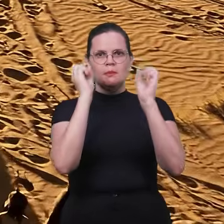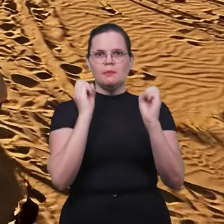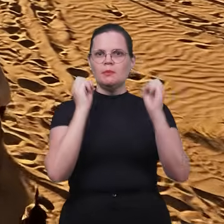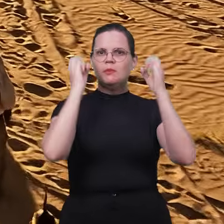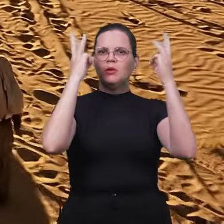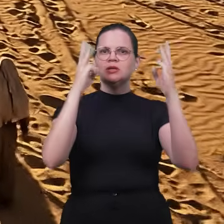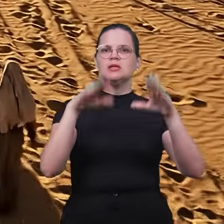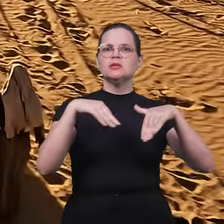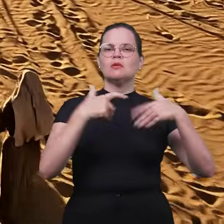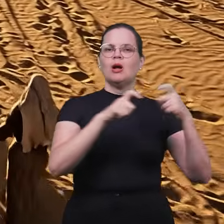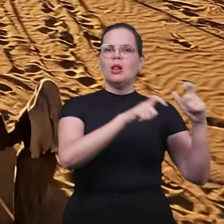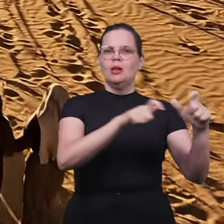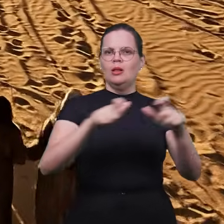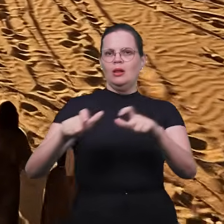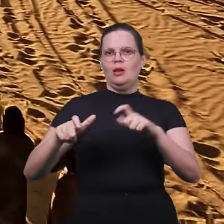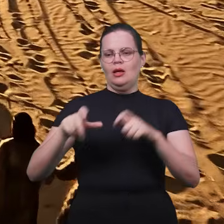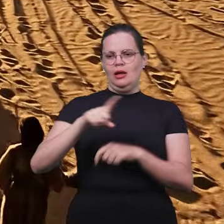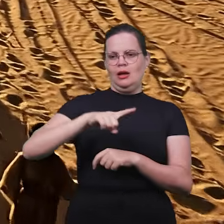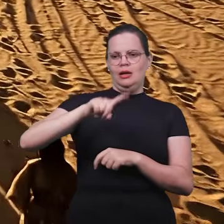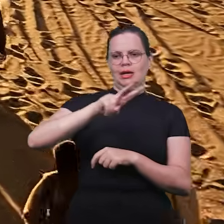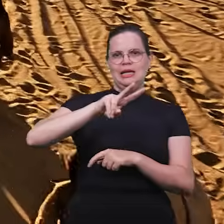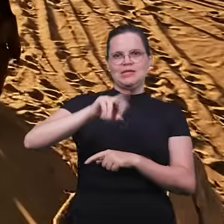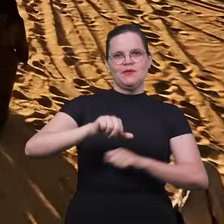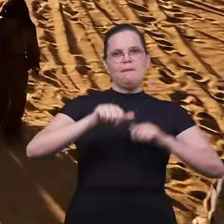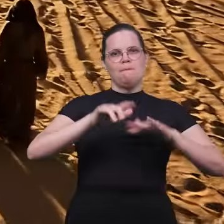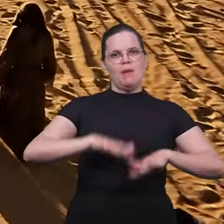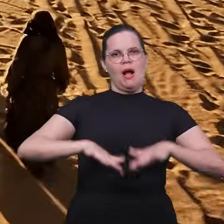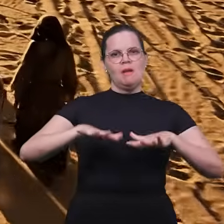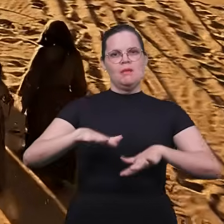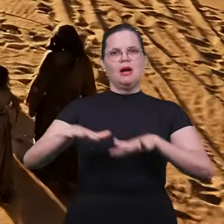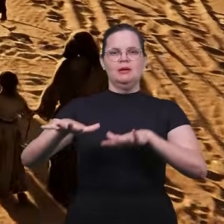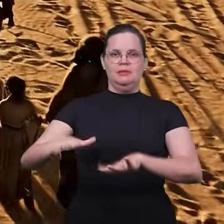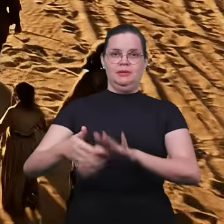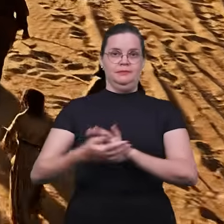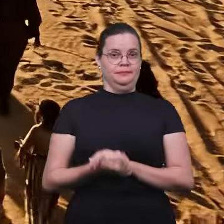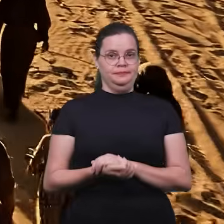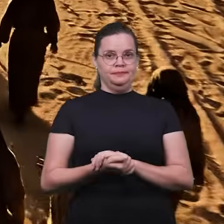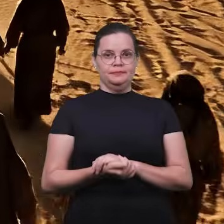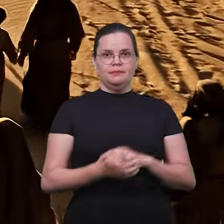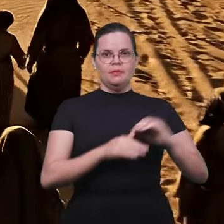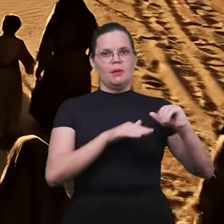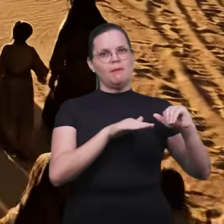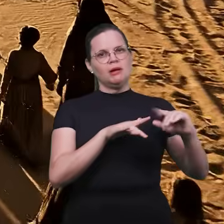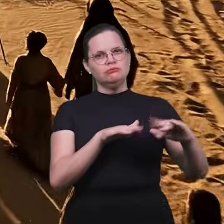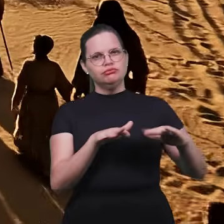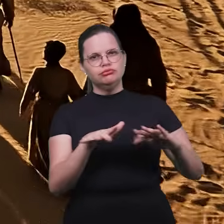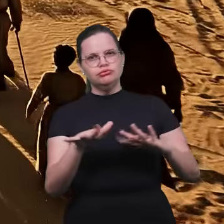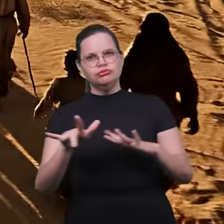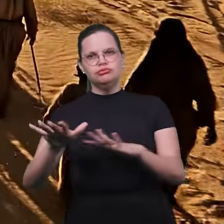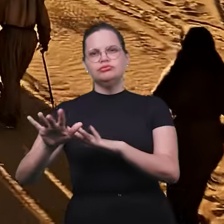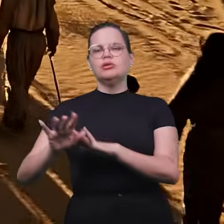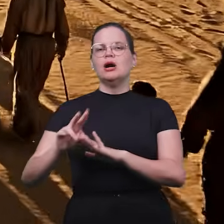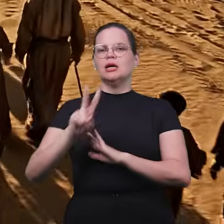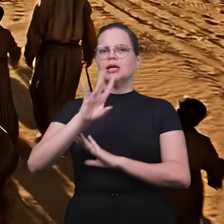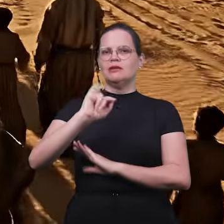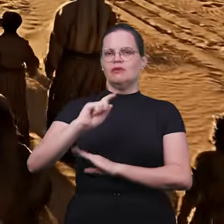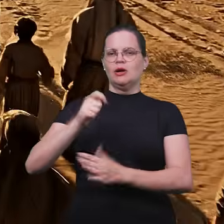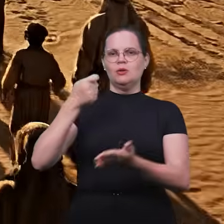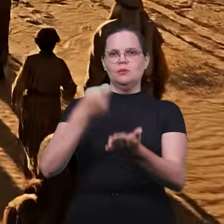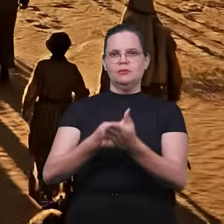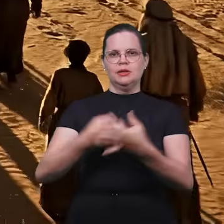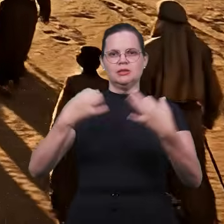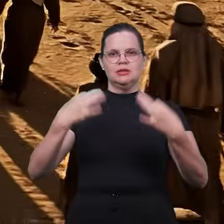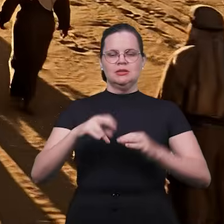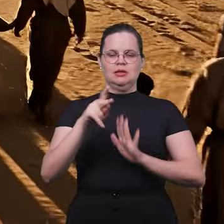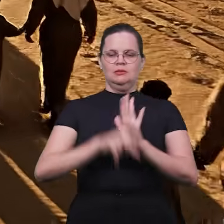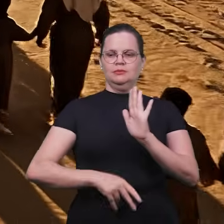aos lugares pelos quais eles ainda passariam. Uma caminhada na qual se cumpriria o plano de Deus traçado para o